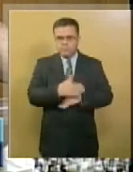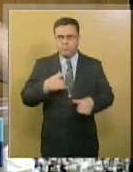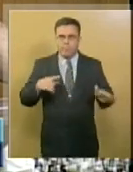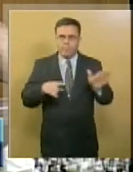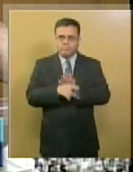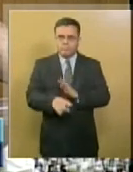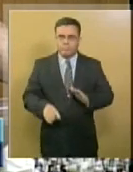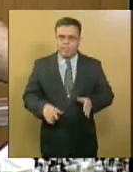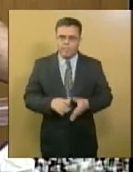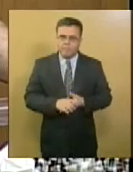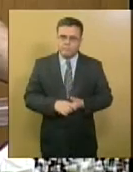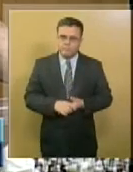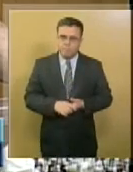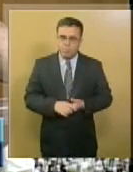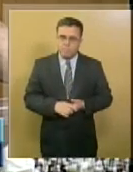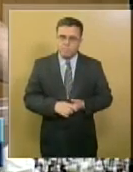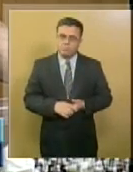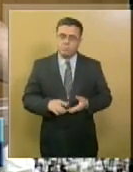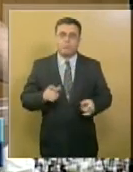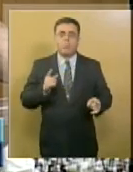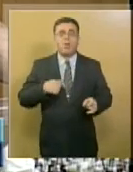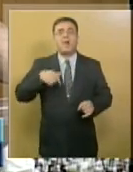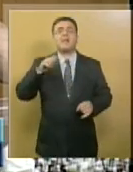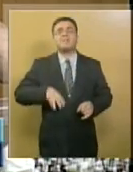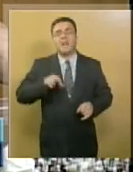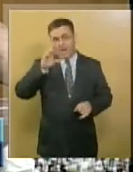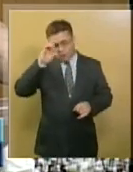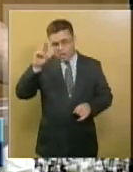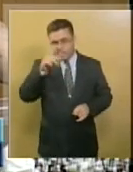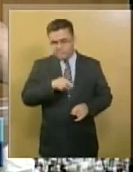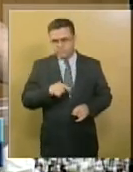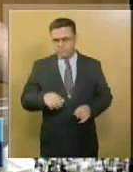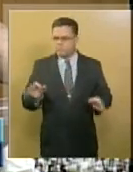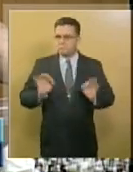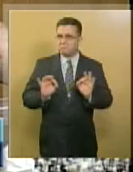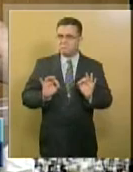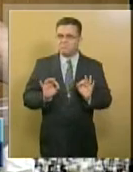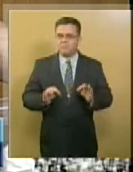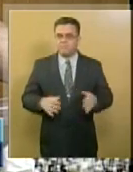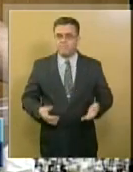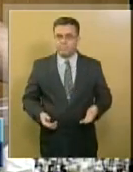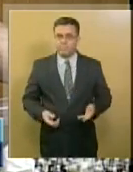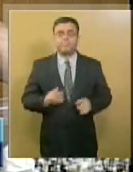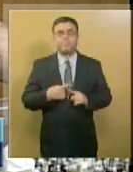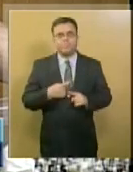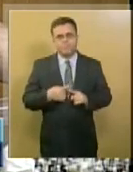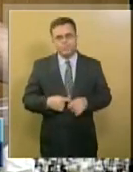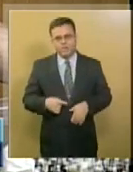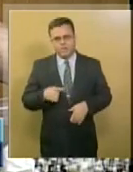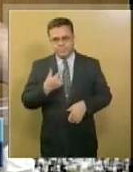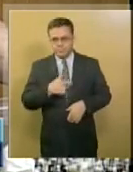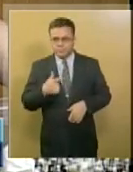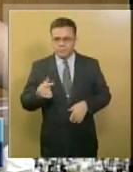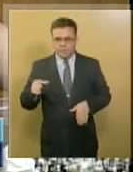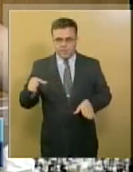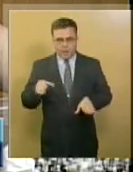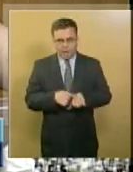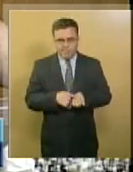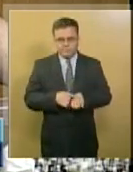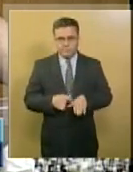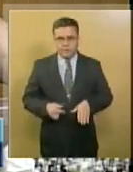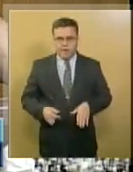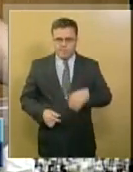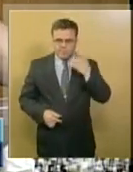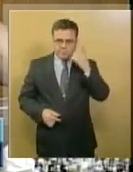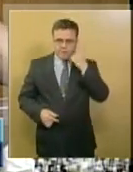perguntei, deu para identificar quem foi o algoz? Ele não. Sabe por quê? Porque não estava microchipado. Só que o deputado